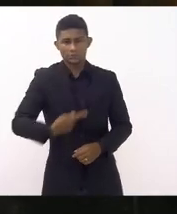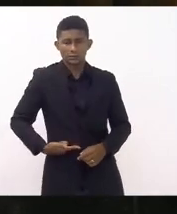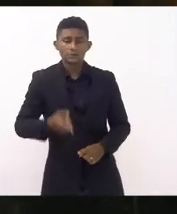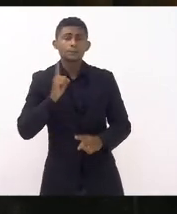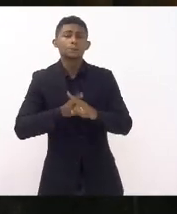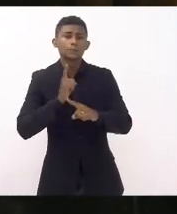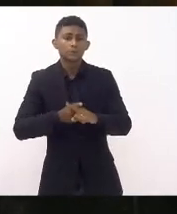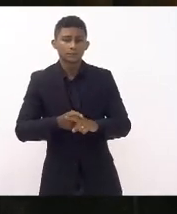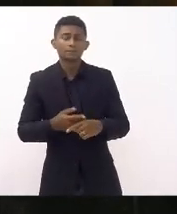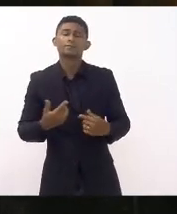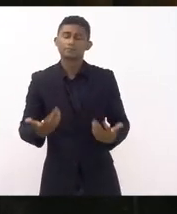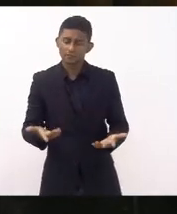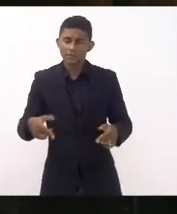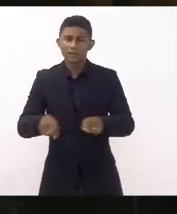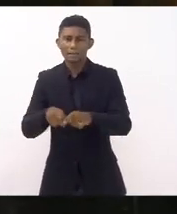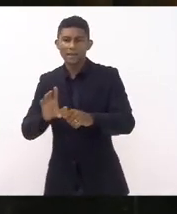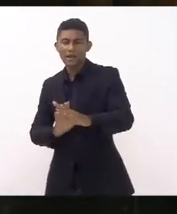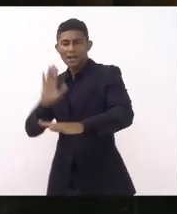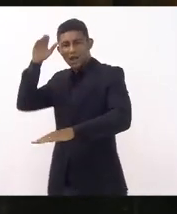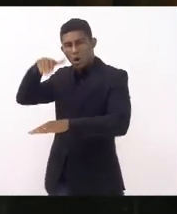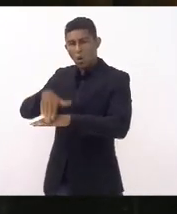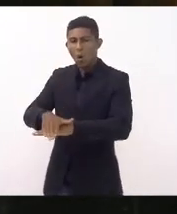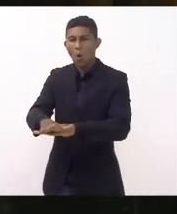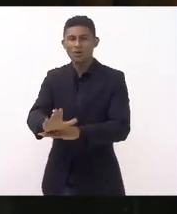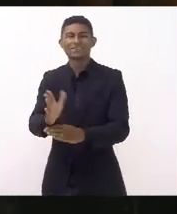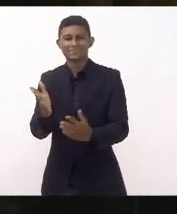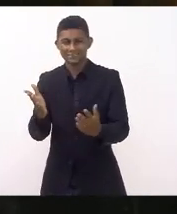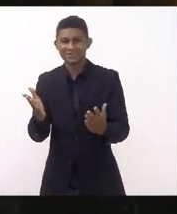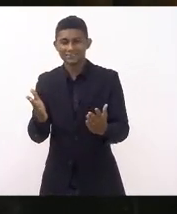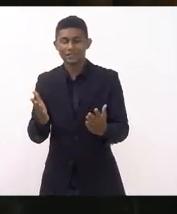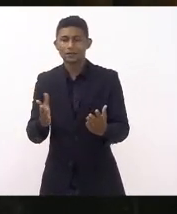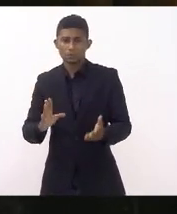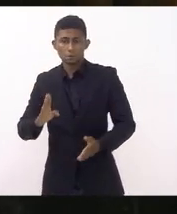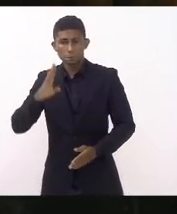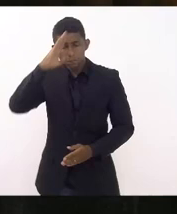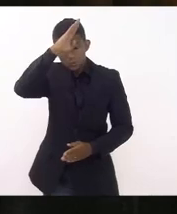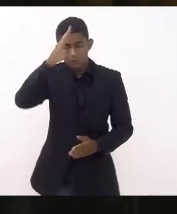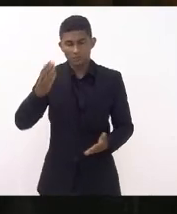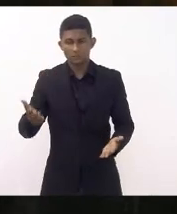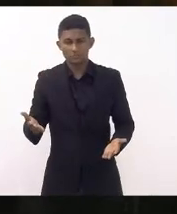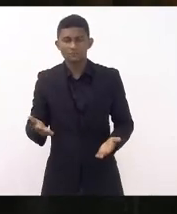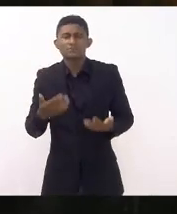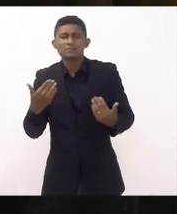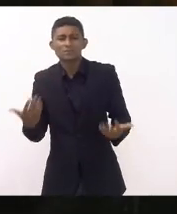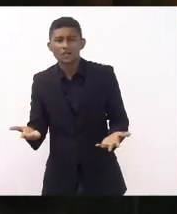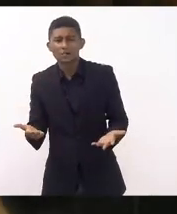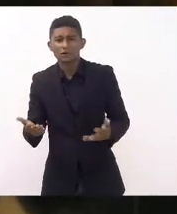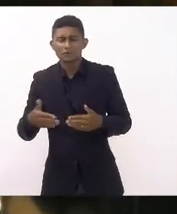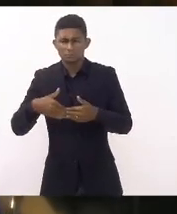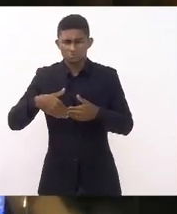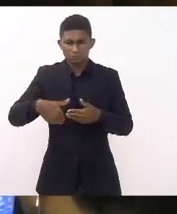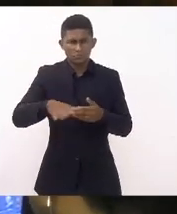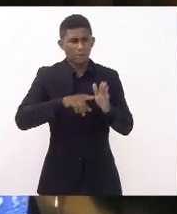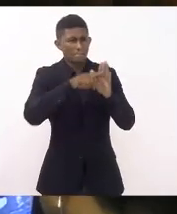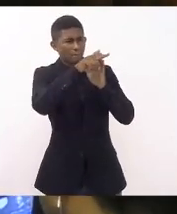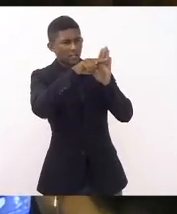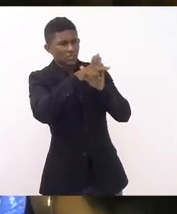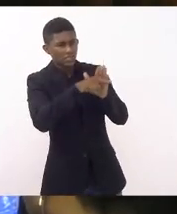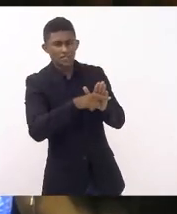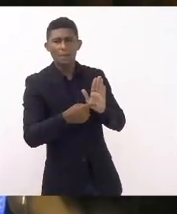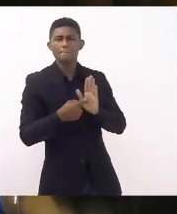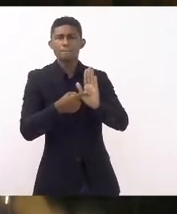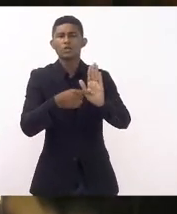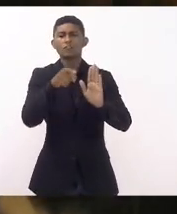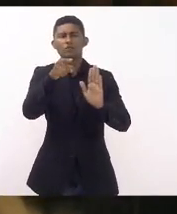foi graças a essa onda Bolsonaro. Então, independente dos resultados que as pesquisas estão te